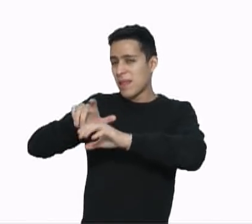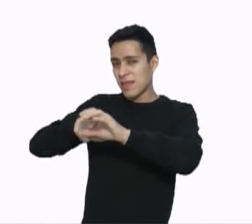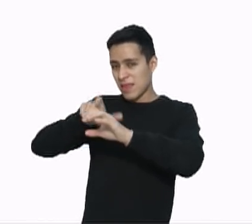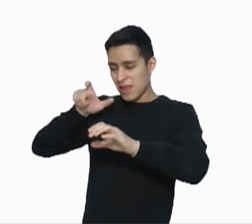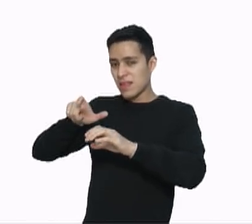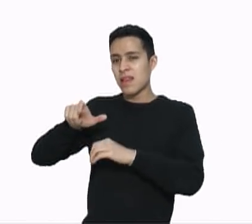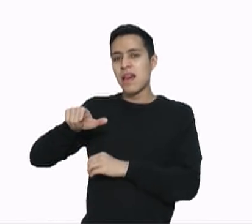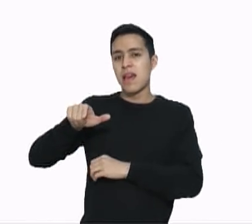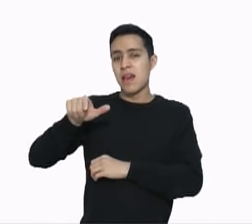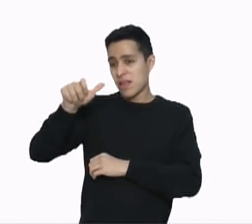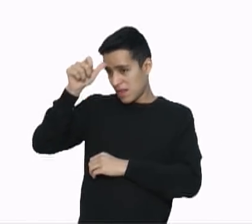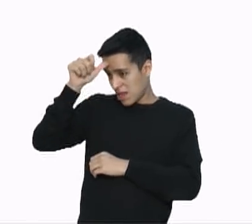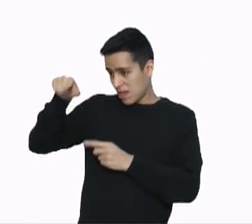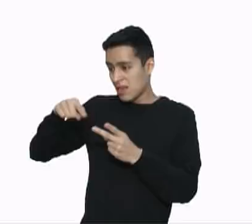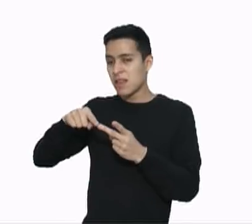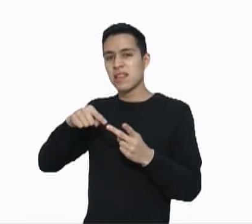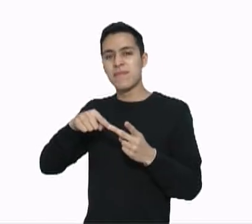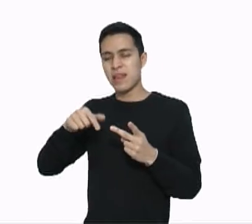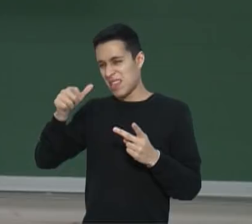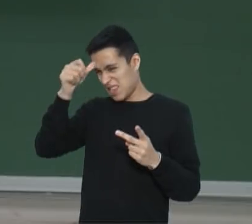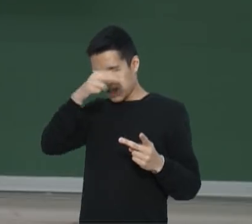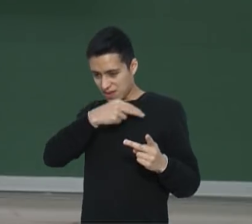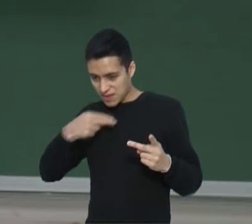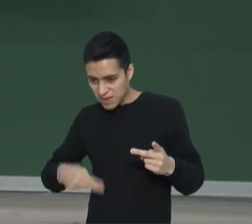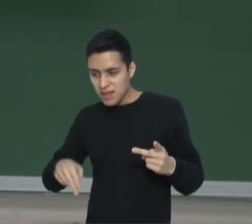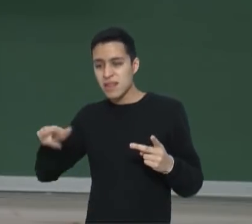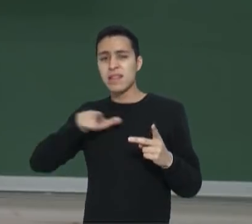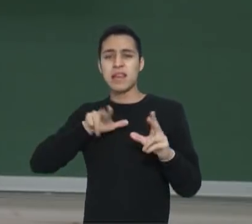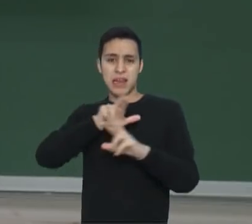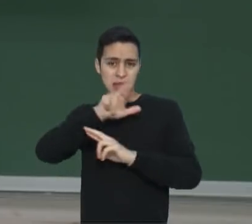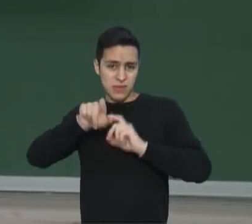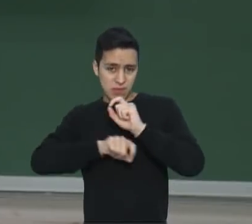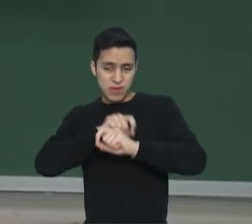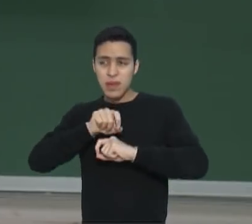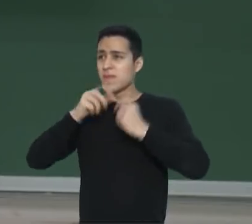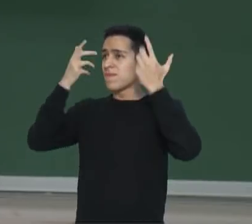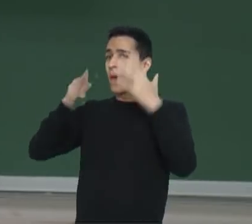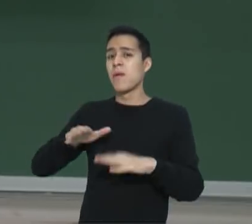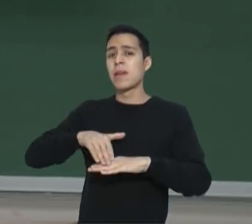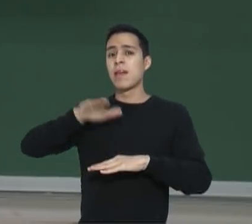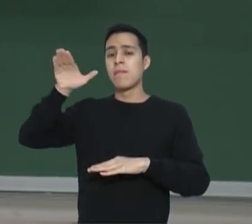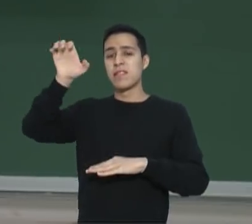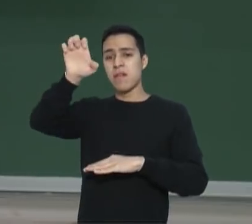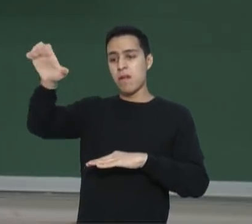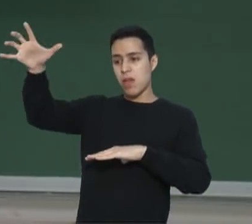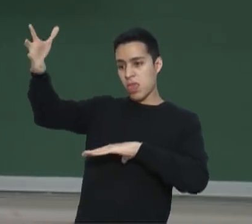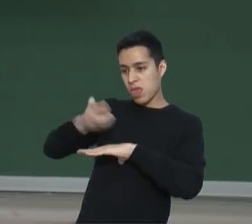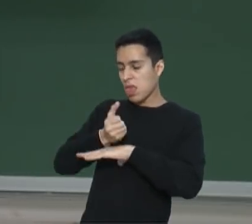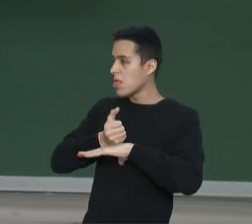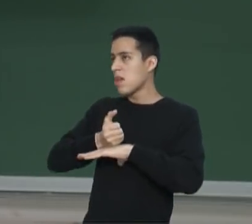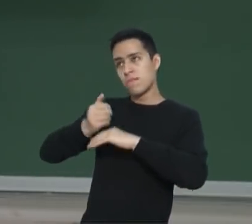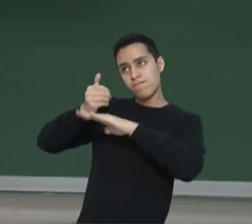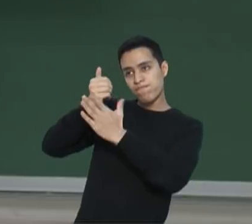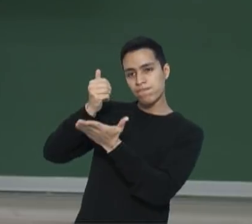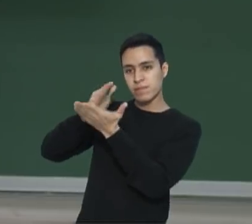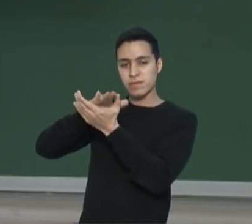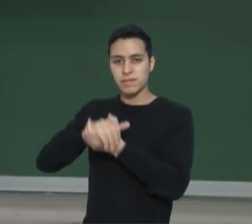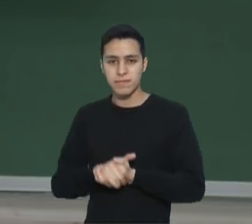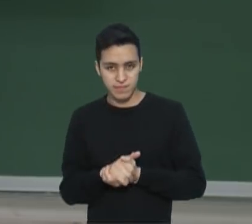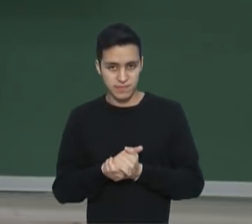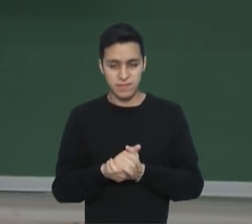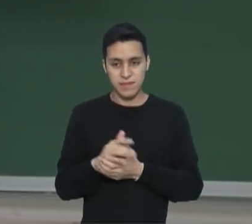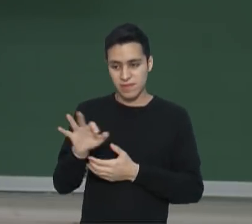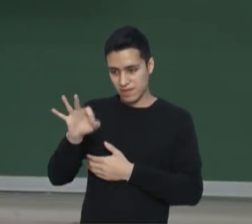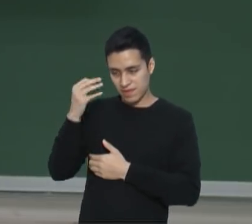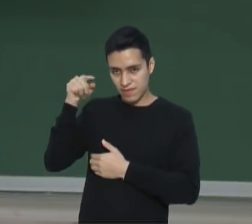que têm em comum justamente a resistência da população nativa ao imperialismo europeu, né? Francês na Indochina e o